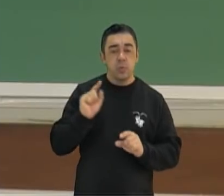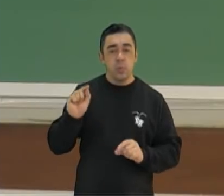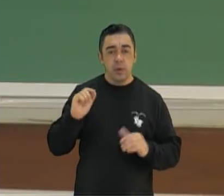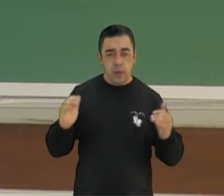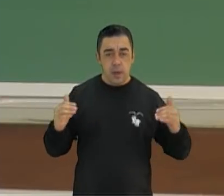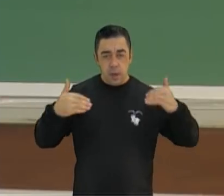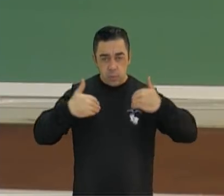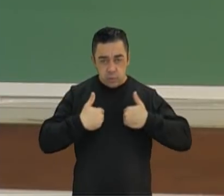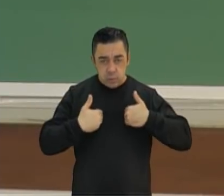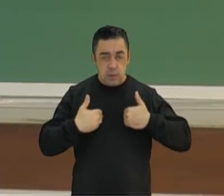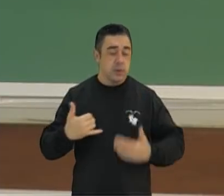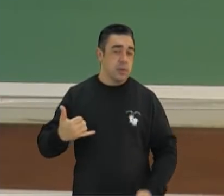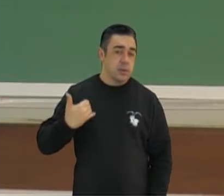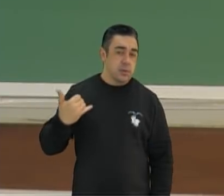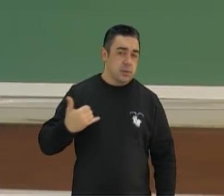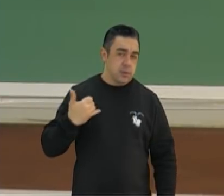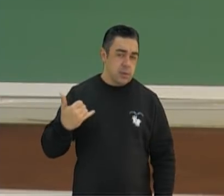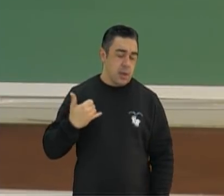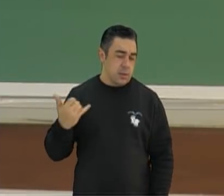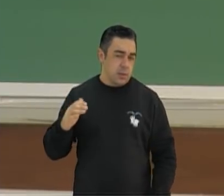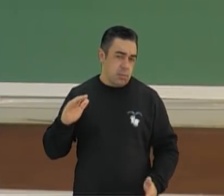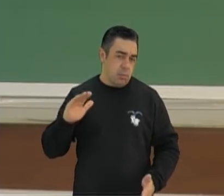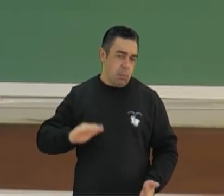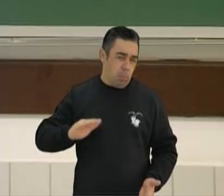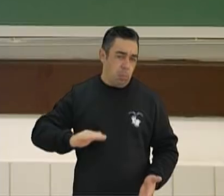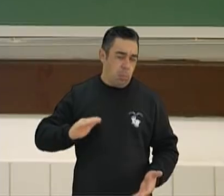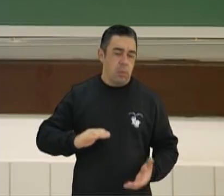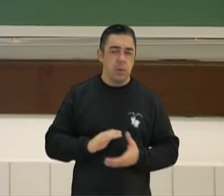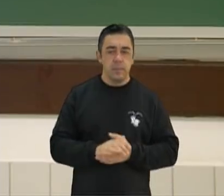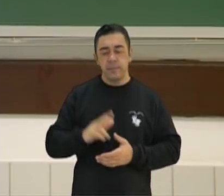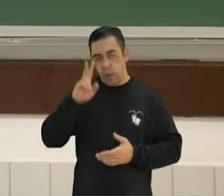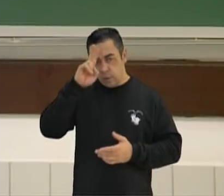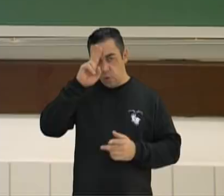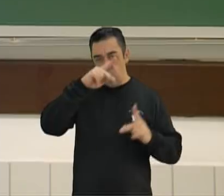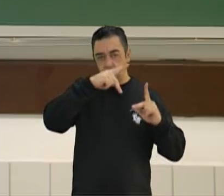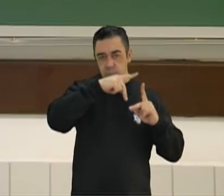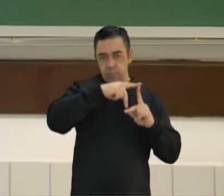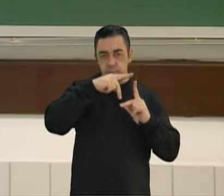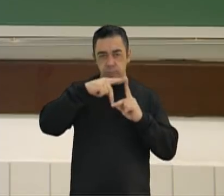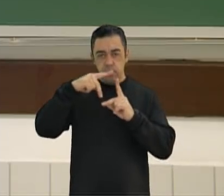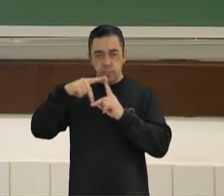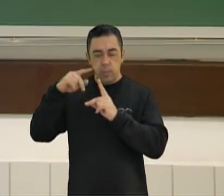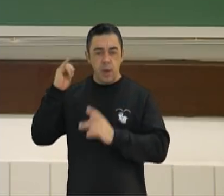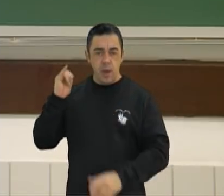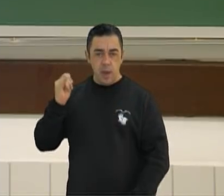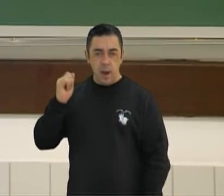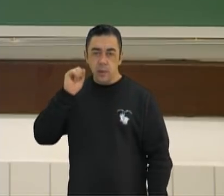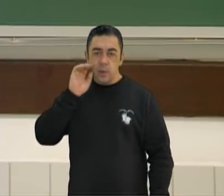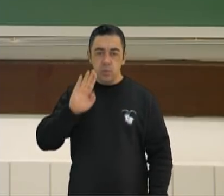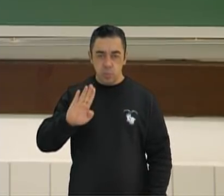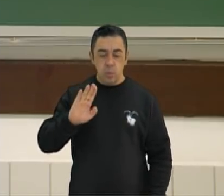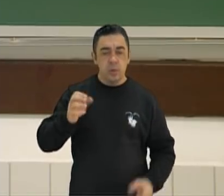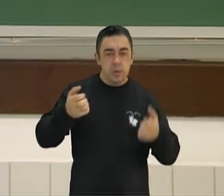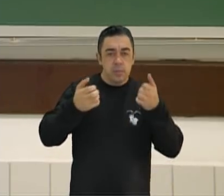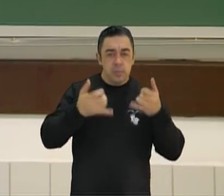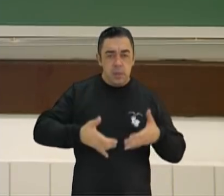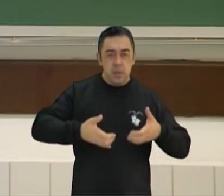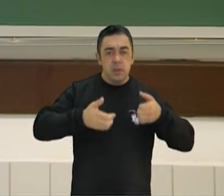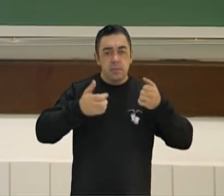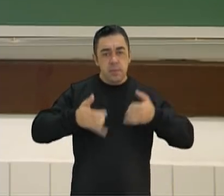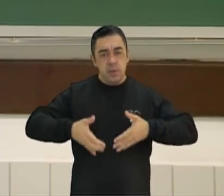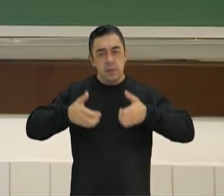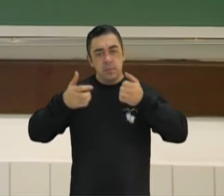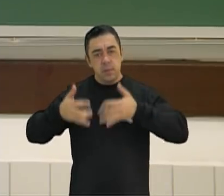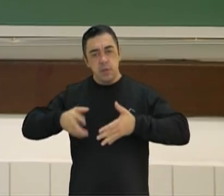espectro autista quando ainda era bem pequeno. E a história em quadrinhos, Relatos Azuis, ela vai contando a história do